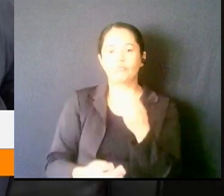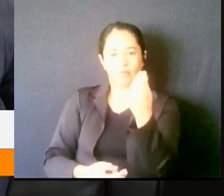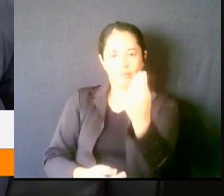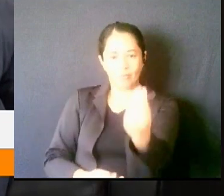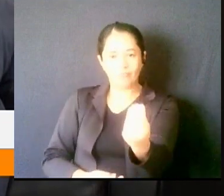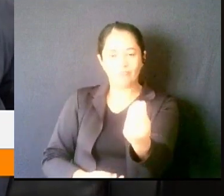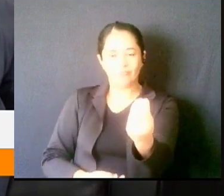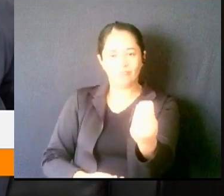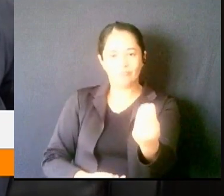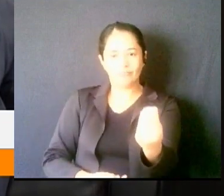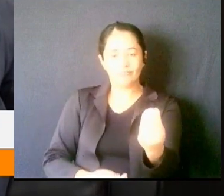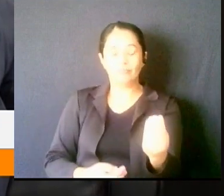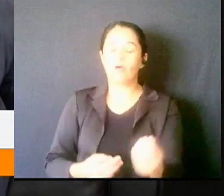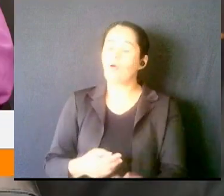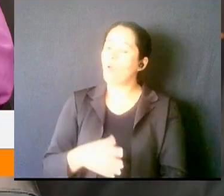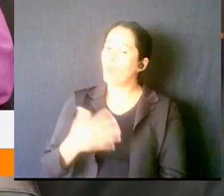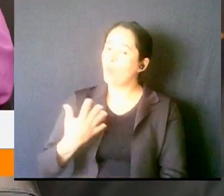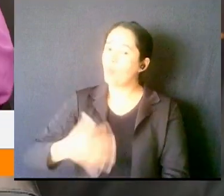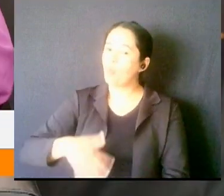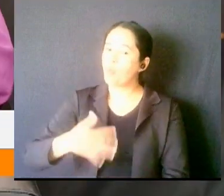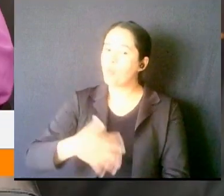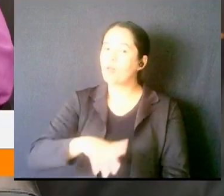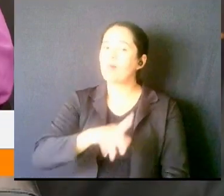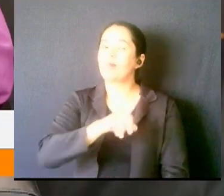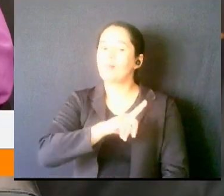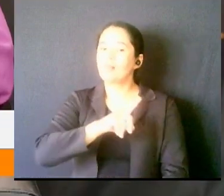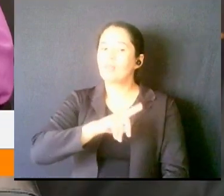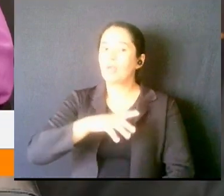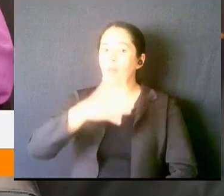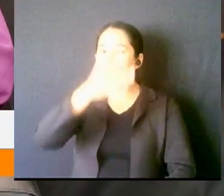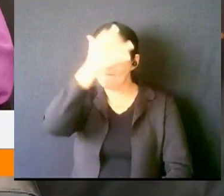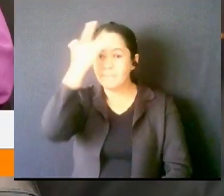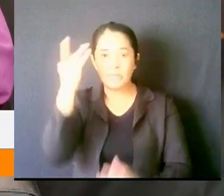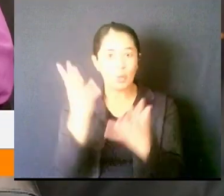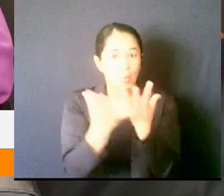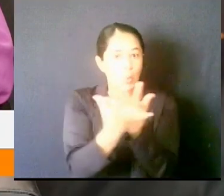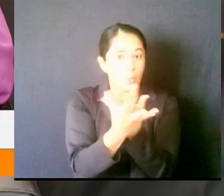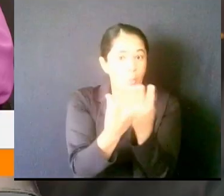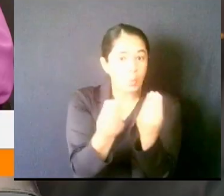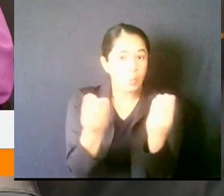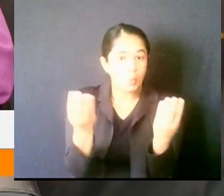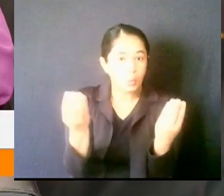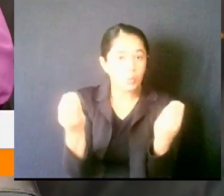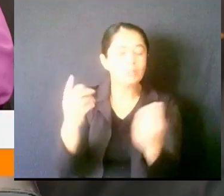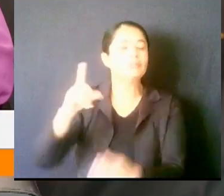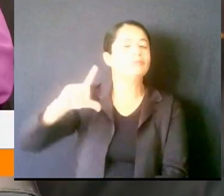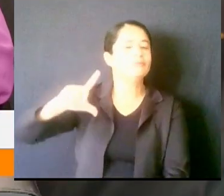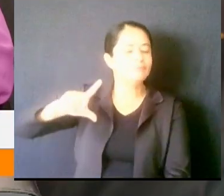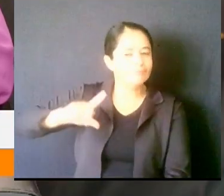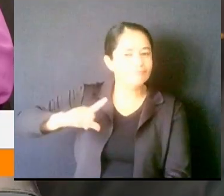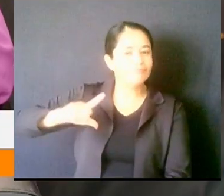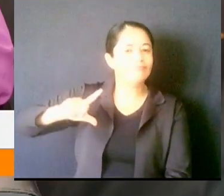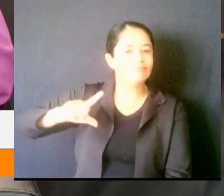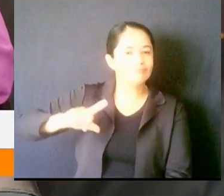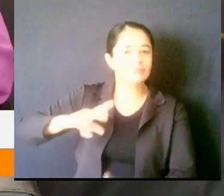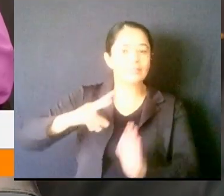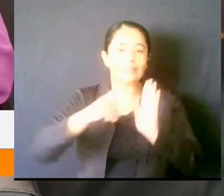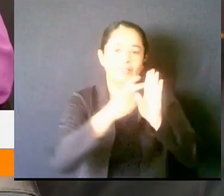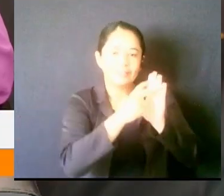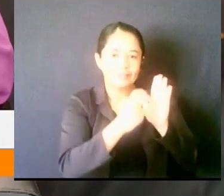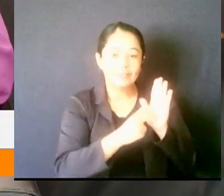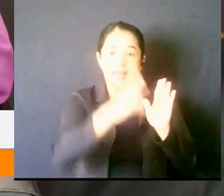olha, tem bastante gente aí que sabe, que tem e que sabe que é de graça, né, mas